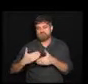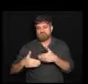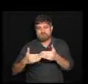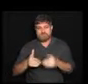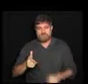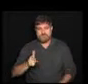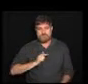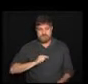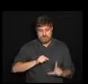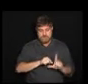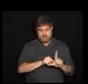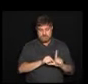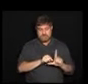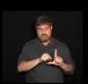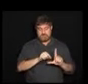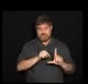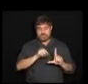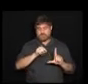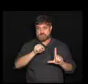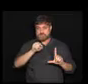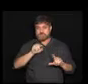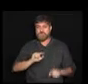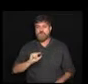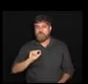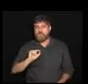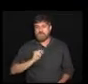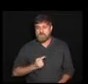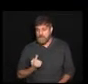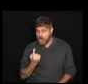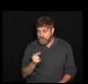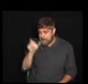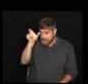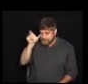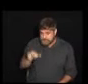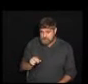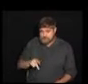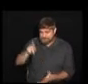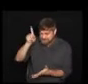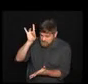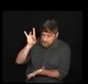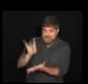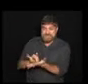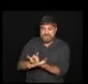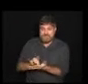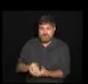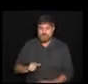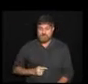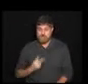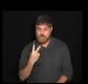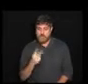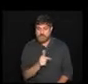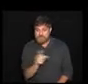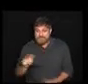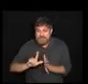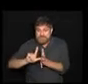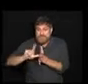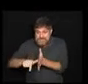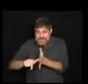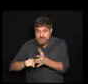aumento exponencial mostrou o seguinte, que um caso confirmado fez com que 2 semanas